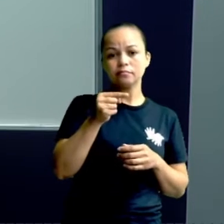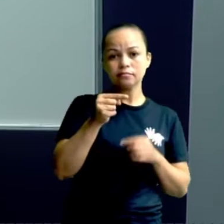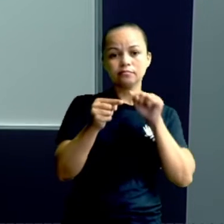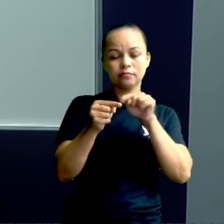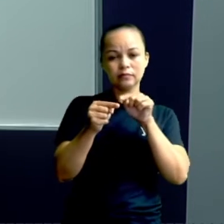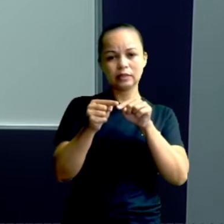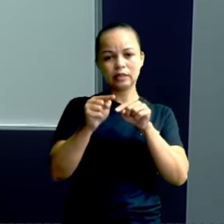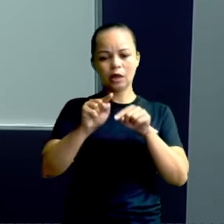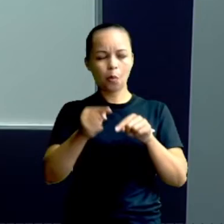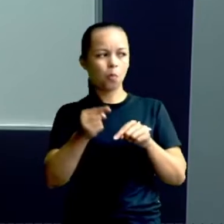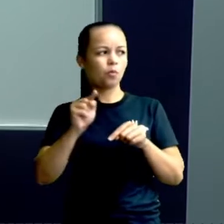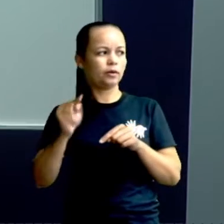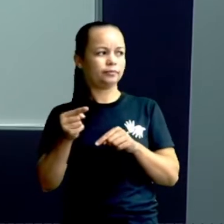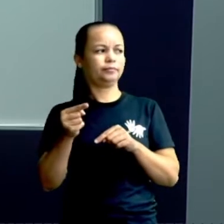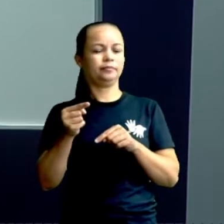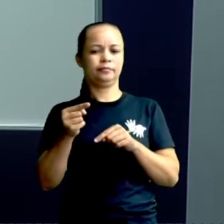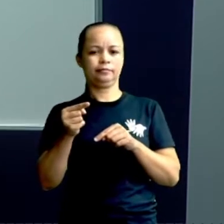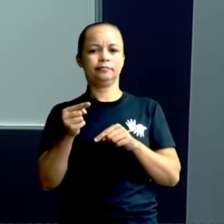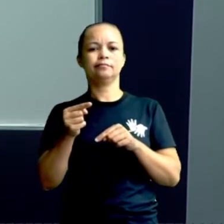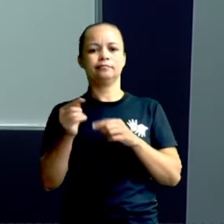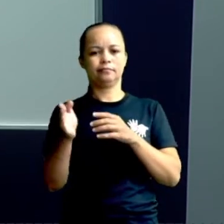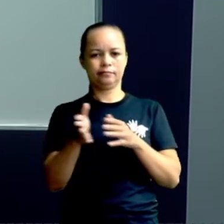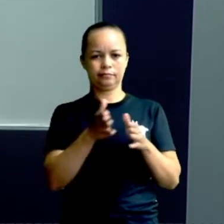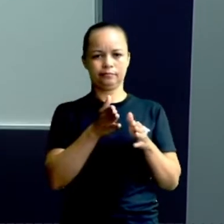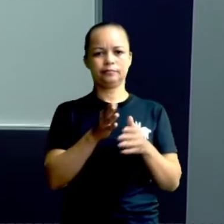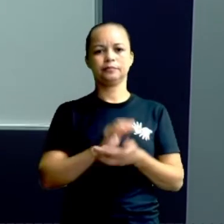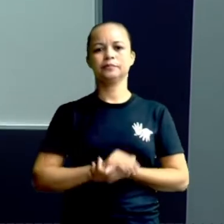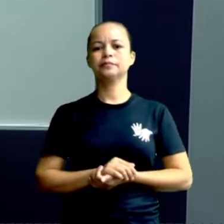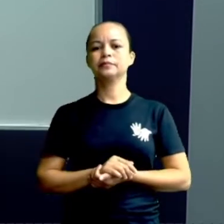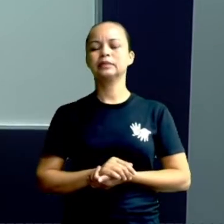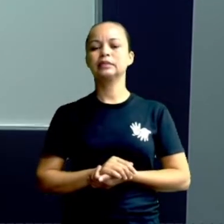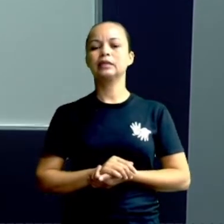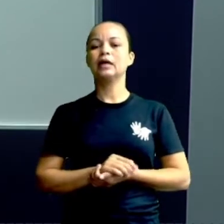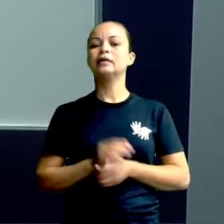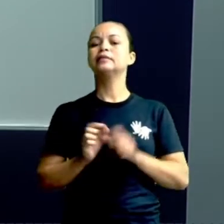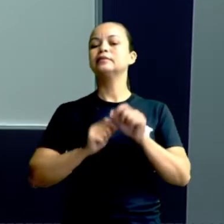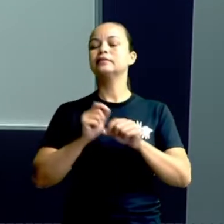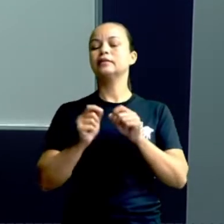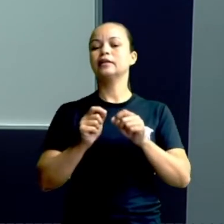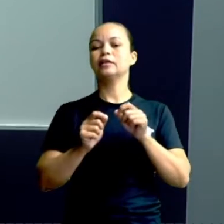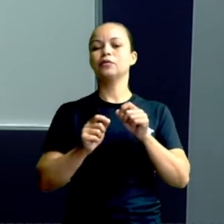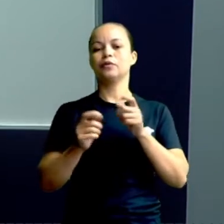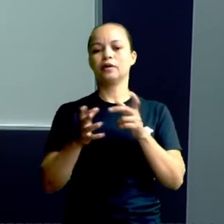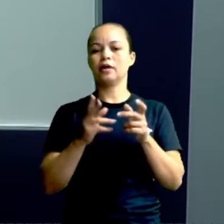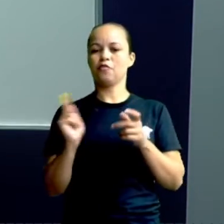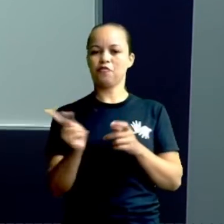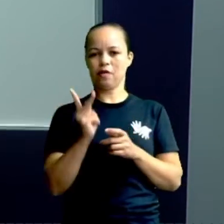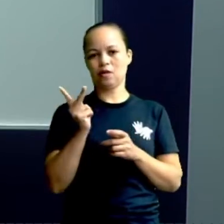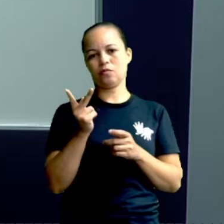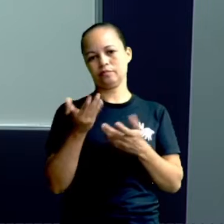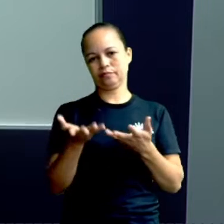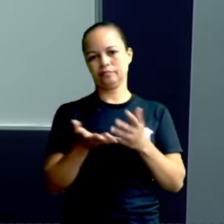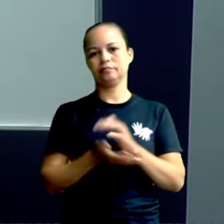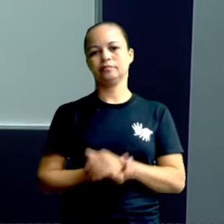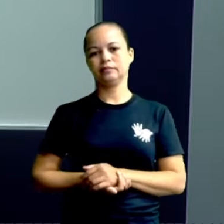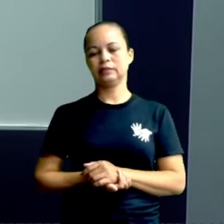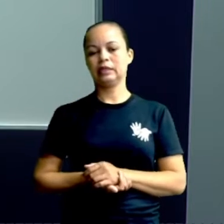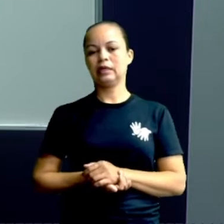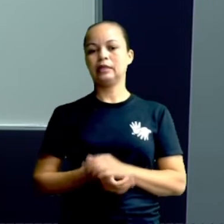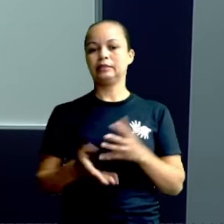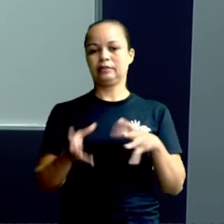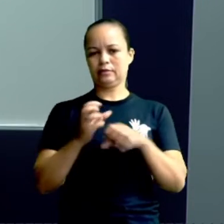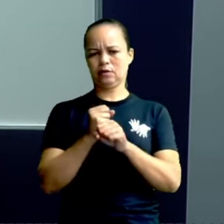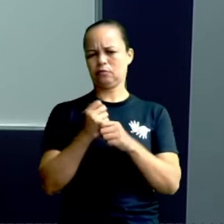ando para cá, ó, uma vírgulazinha para trás. Seria o mesmo valor, tá certo? Sem a gente